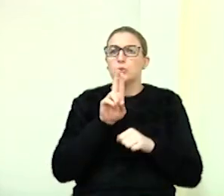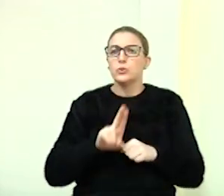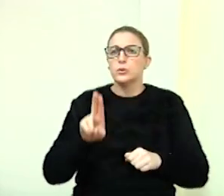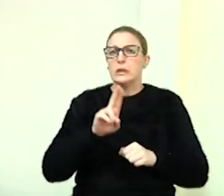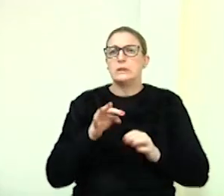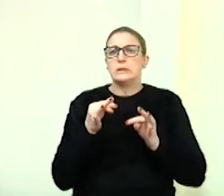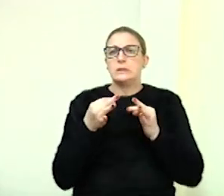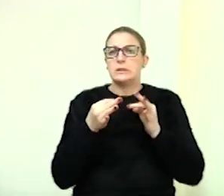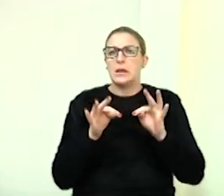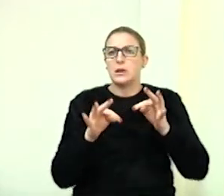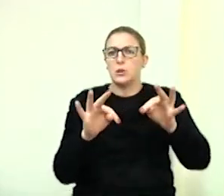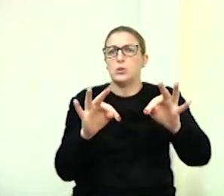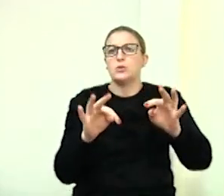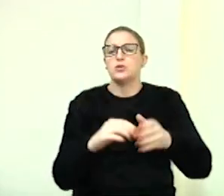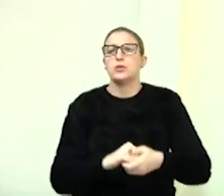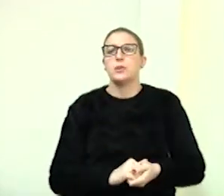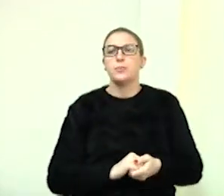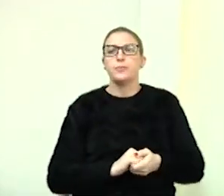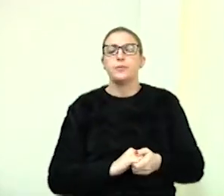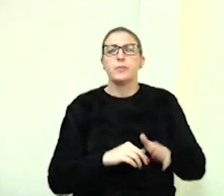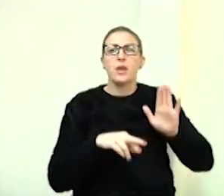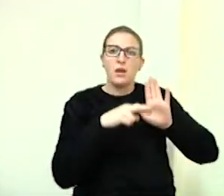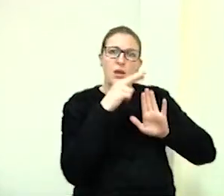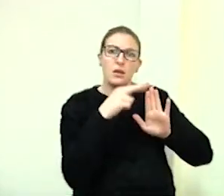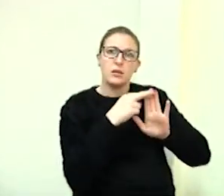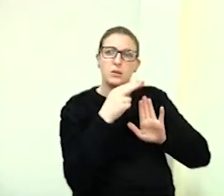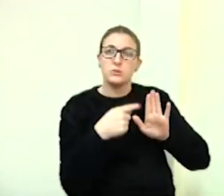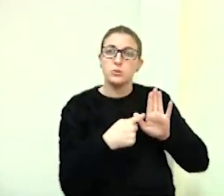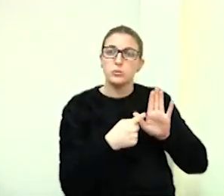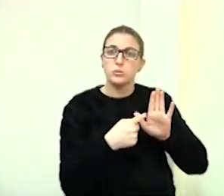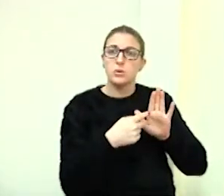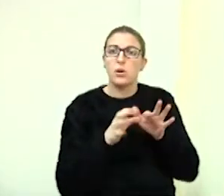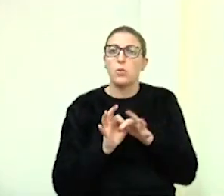isso que a resolução autoriza a casa a propor